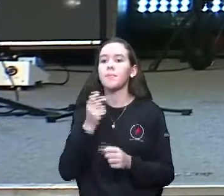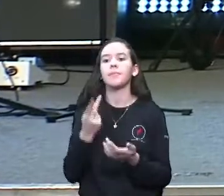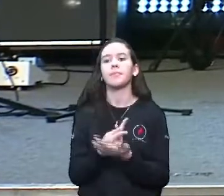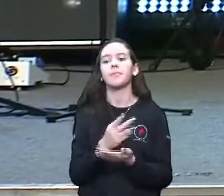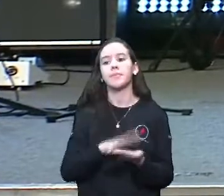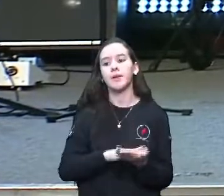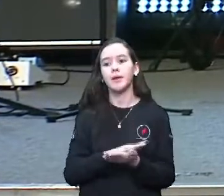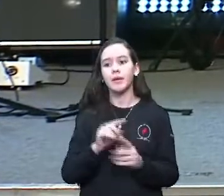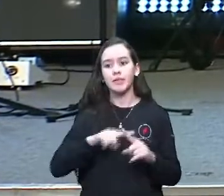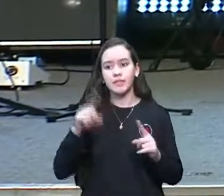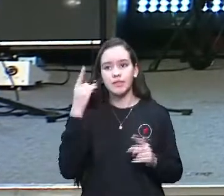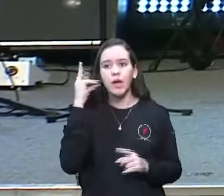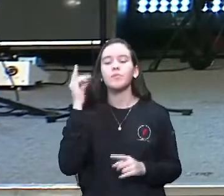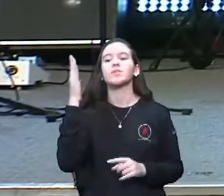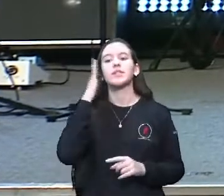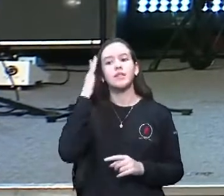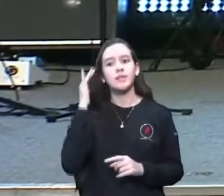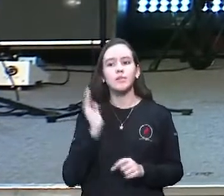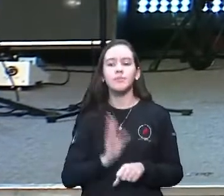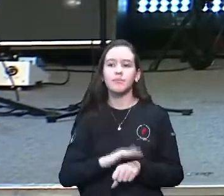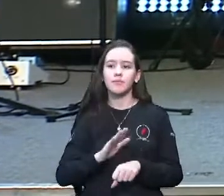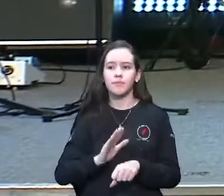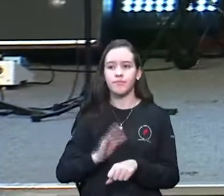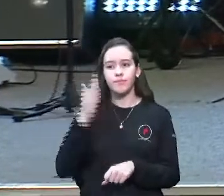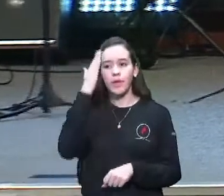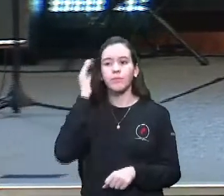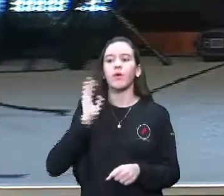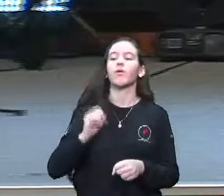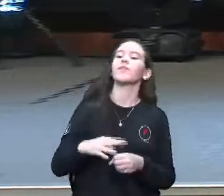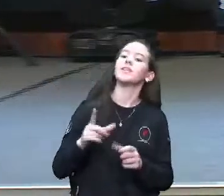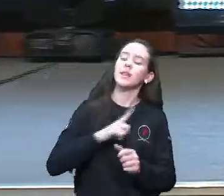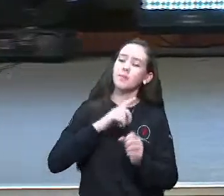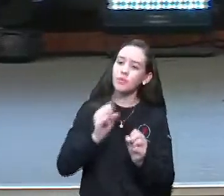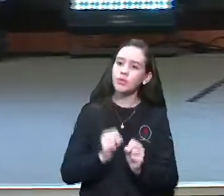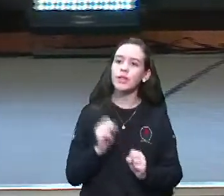poder. Ele sabe. E aí sabe o que acontece?